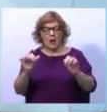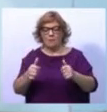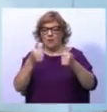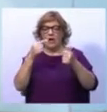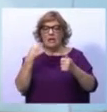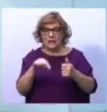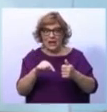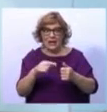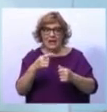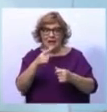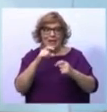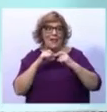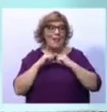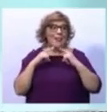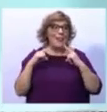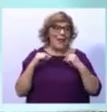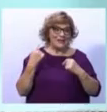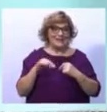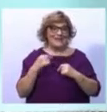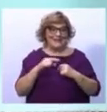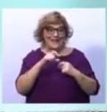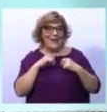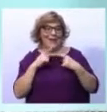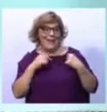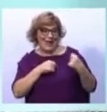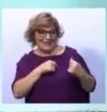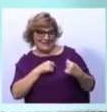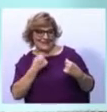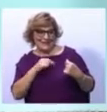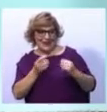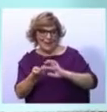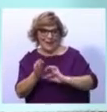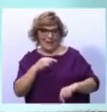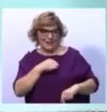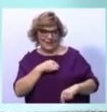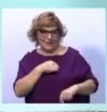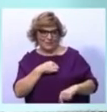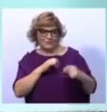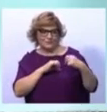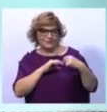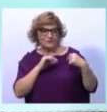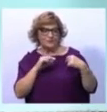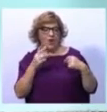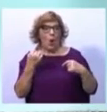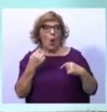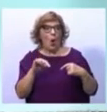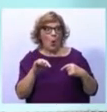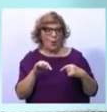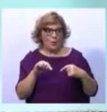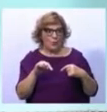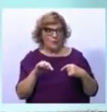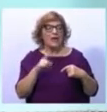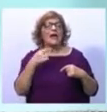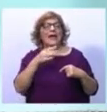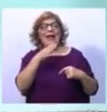esse laço que tem aí. É verdade, que eu ia agora falar nele. Sim. Portanto, eu tenho aqui um laço lá direito, vou compor o cabelo, que é dourado. É dourado. Qual